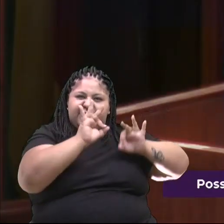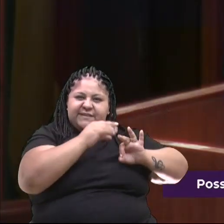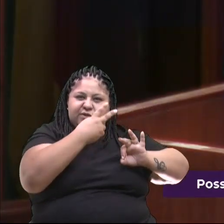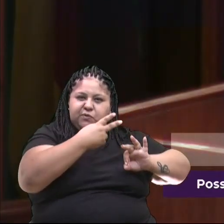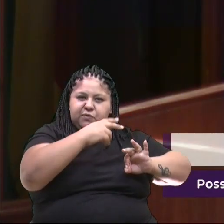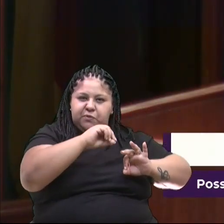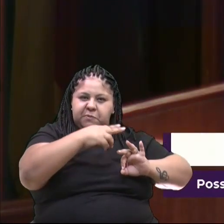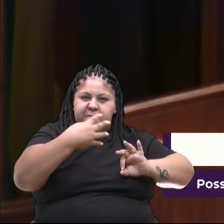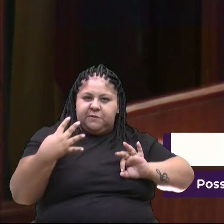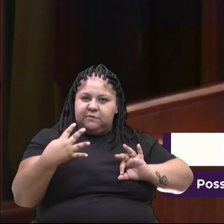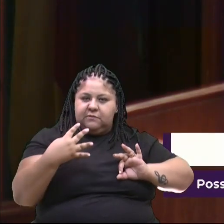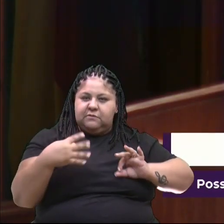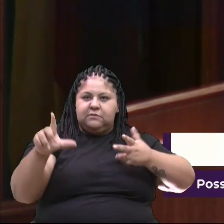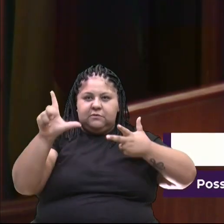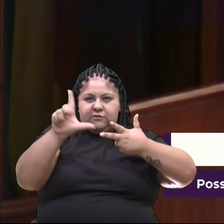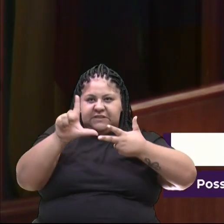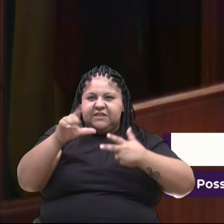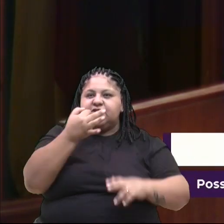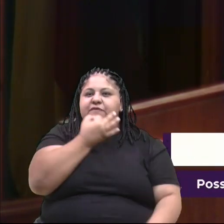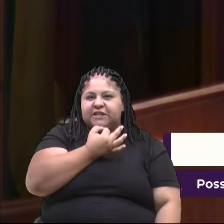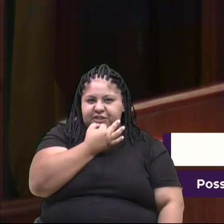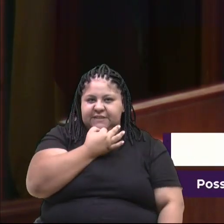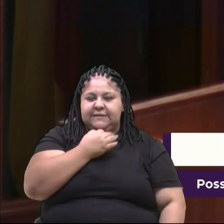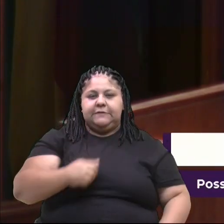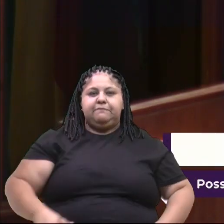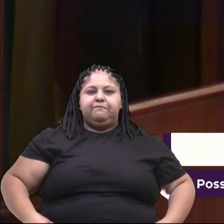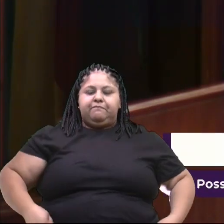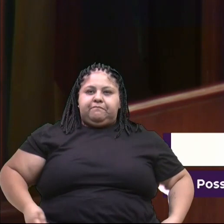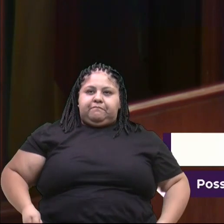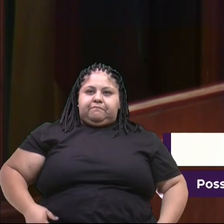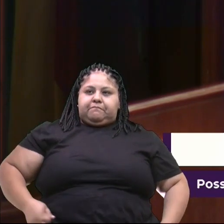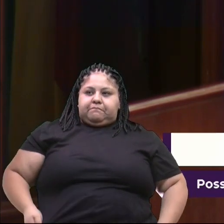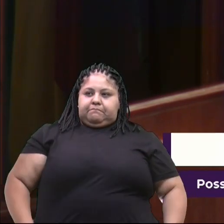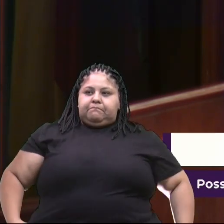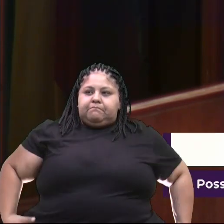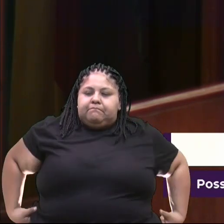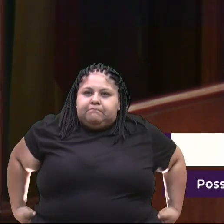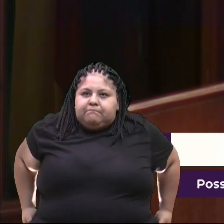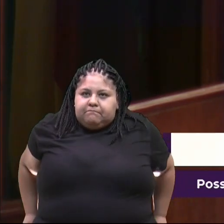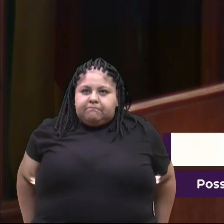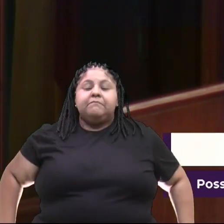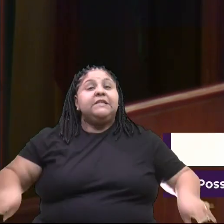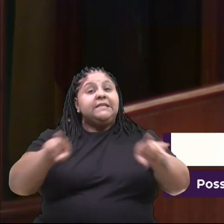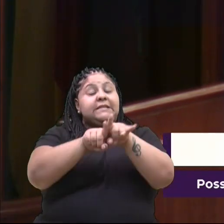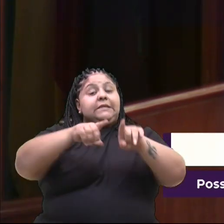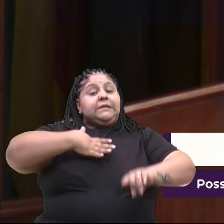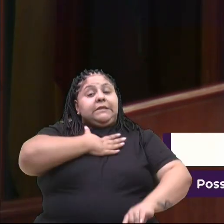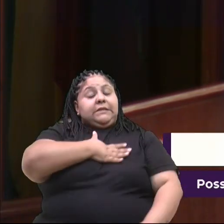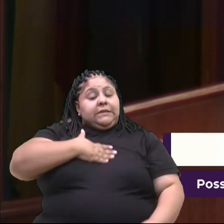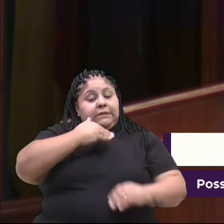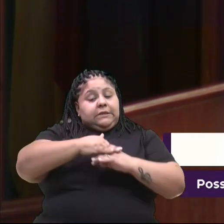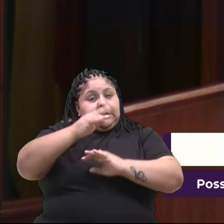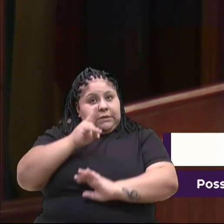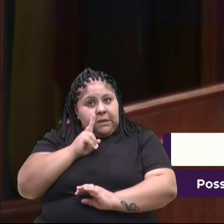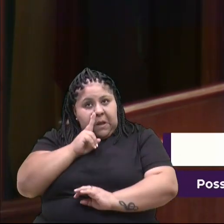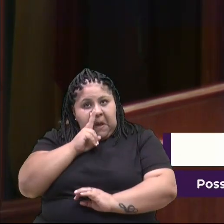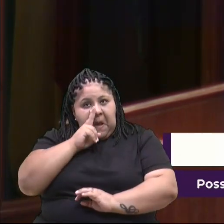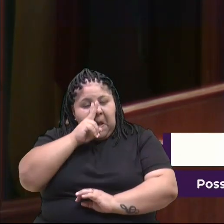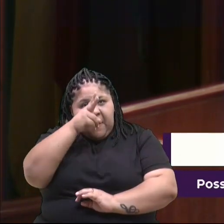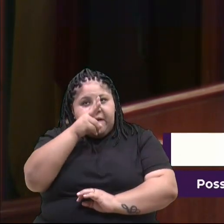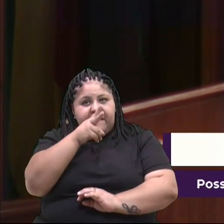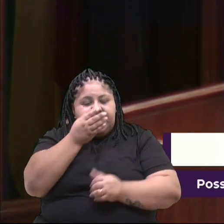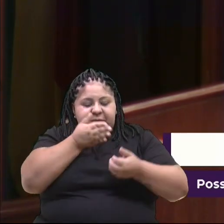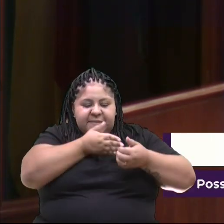2024 no Legislativo caxiense. E também me sinto muito mais forte pela companhia